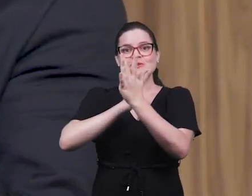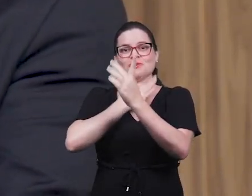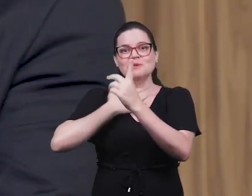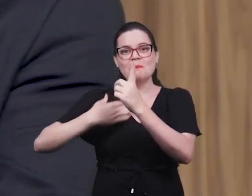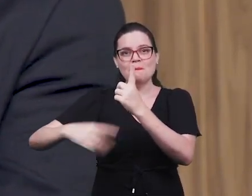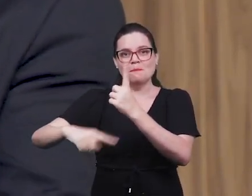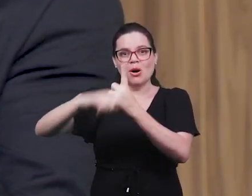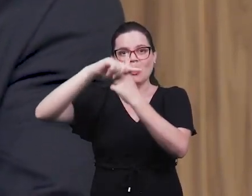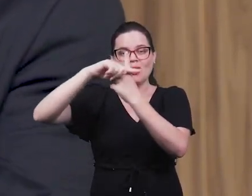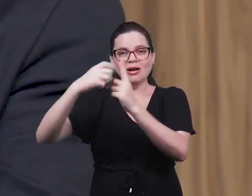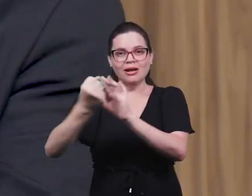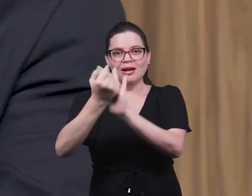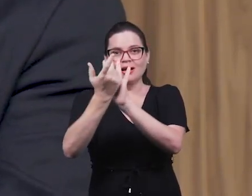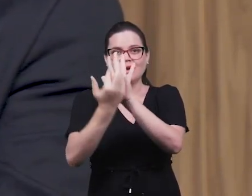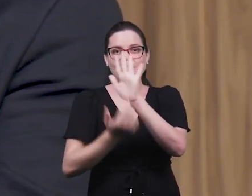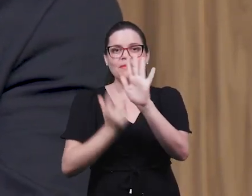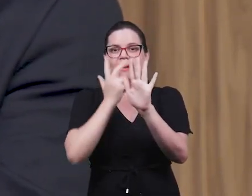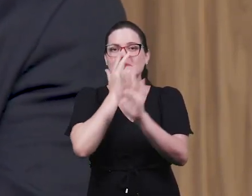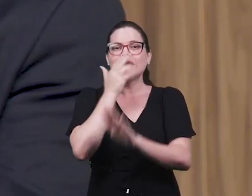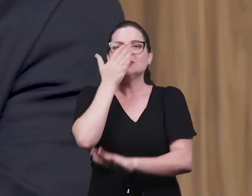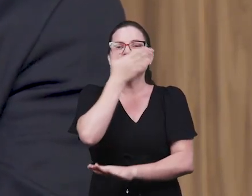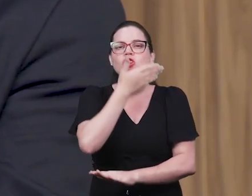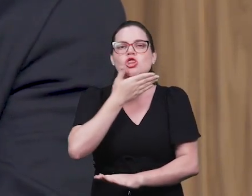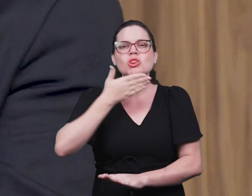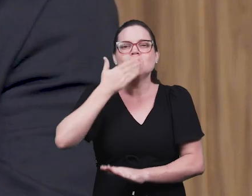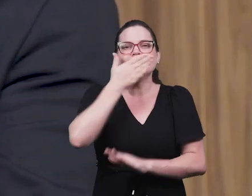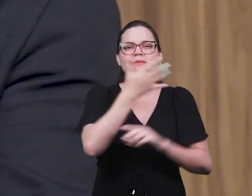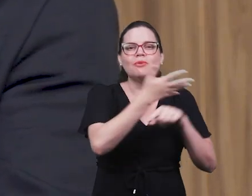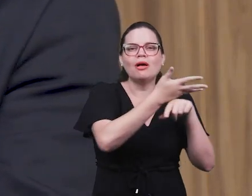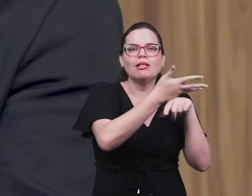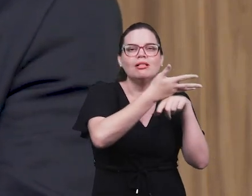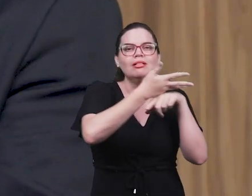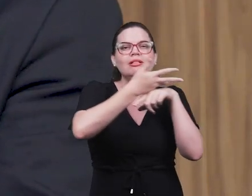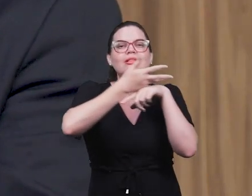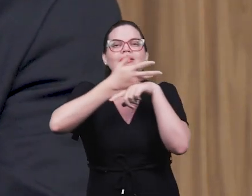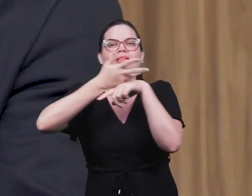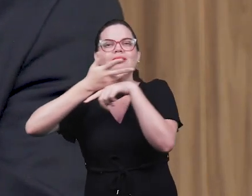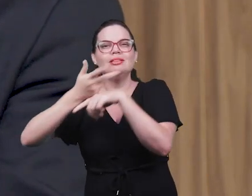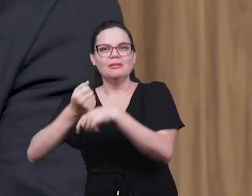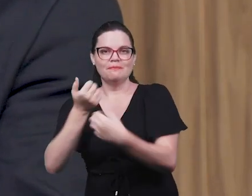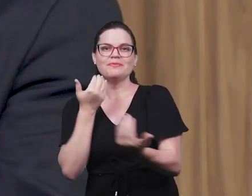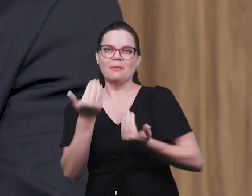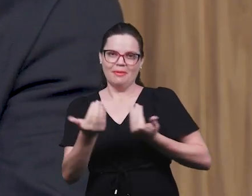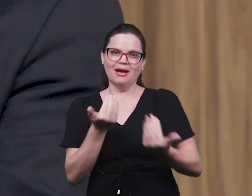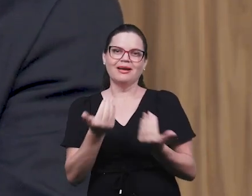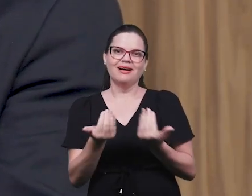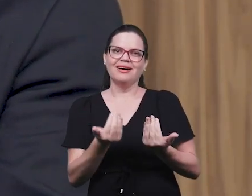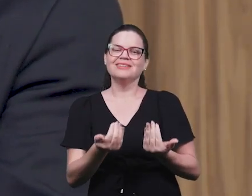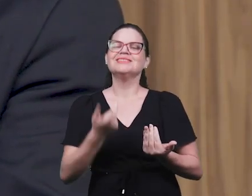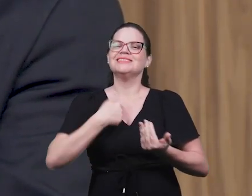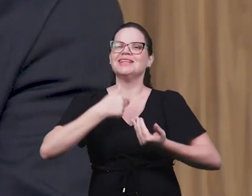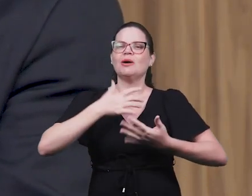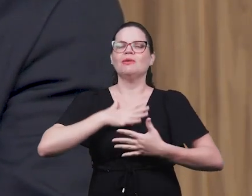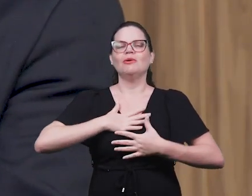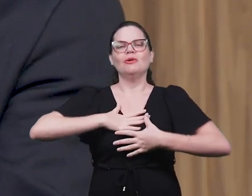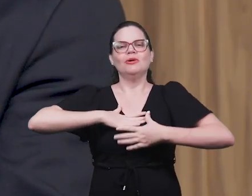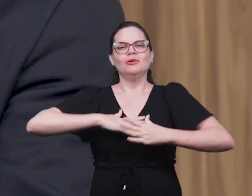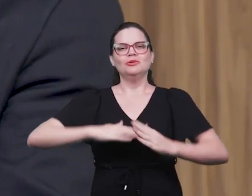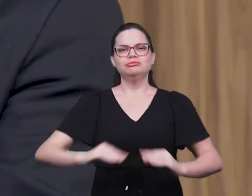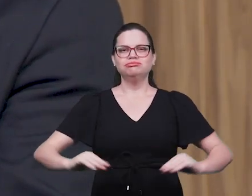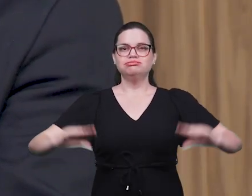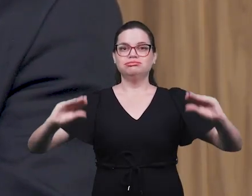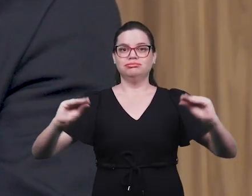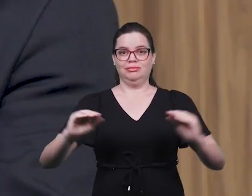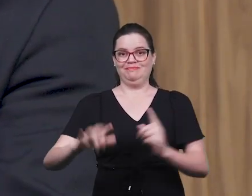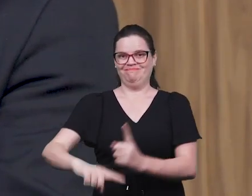o abandono, a rejeição, a traição, tudo isso foi amargo para o Mestre. Ele tomou o cálice da amargura. Amém.